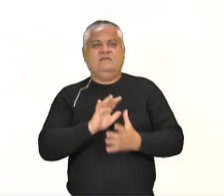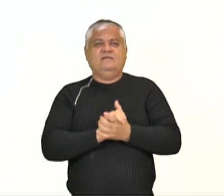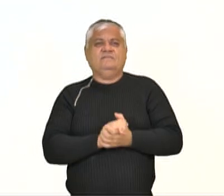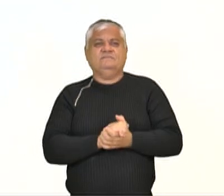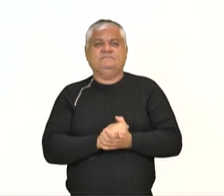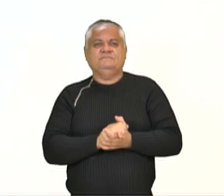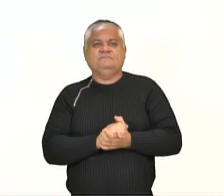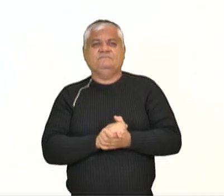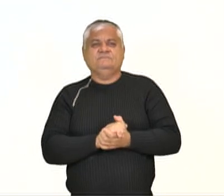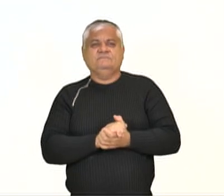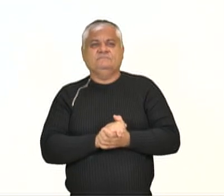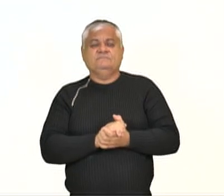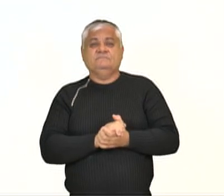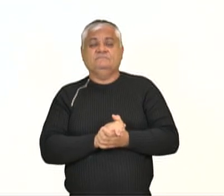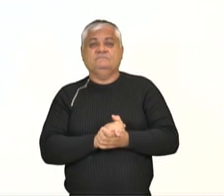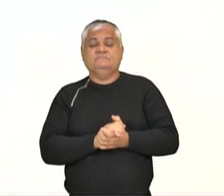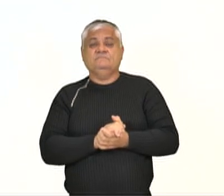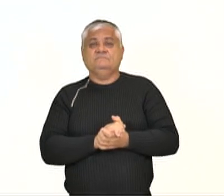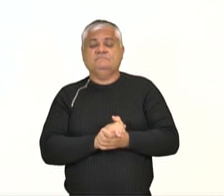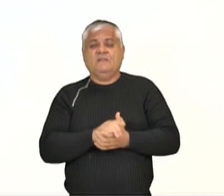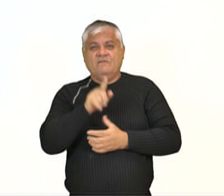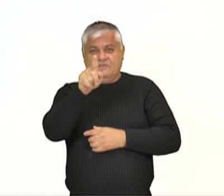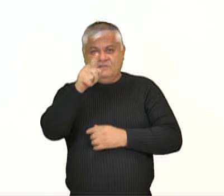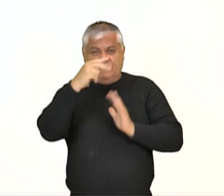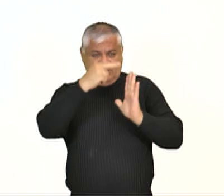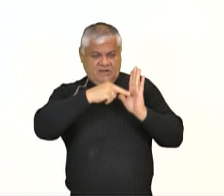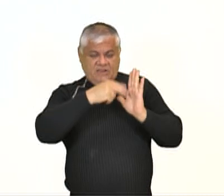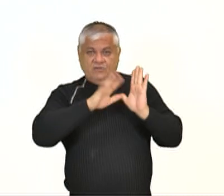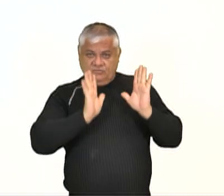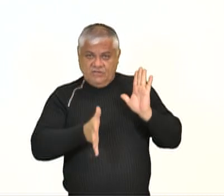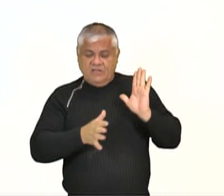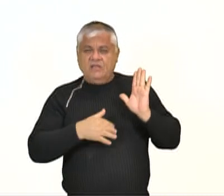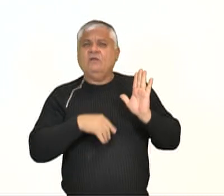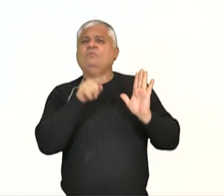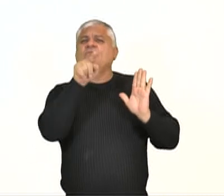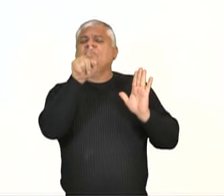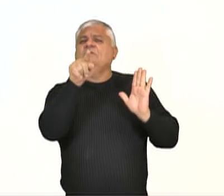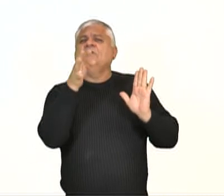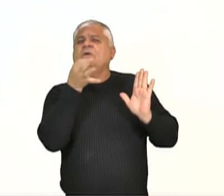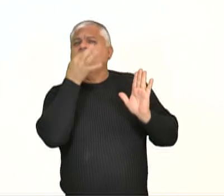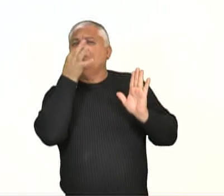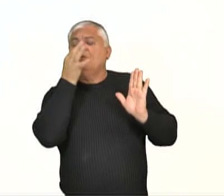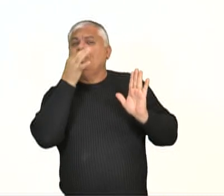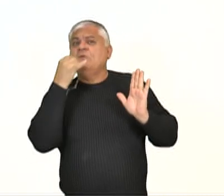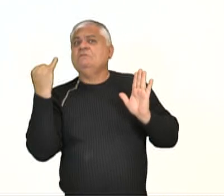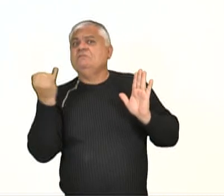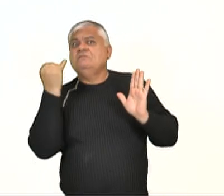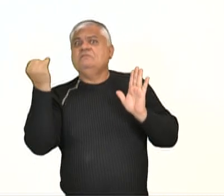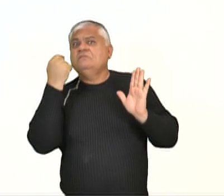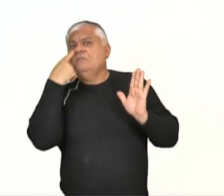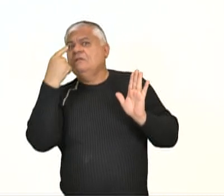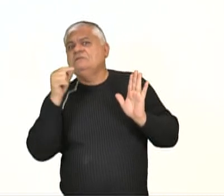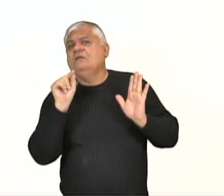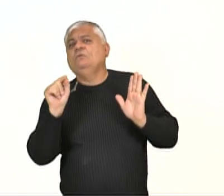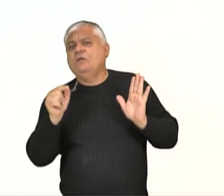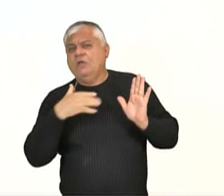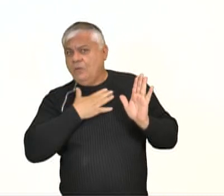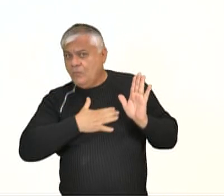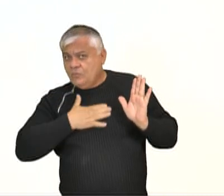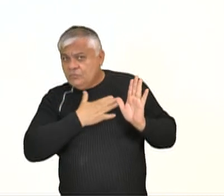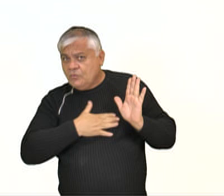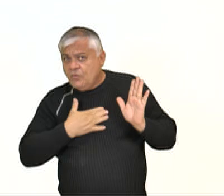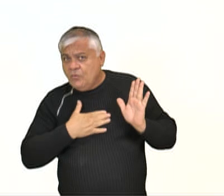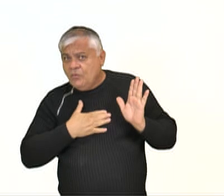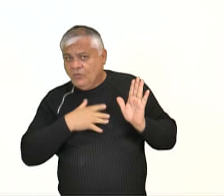you think of this book? Se você já leu ele, o que você achou desse livro? Você gostou?